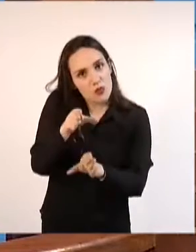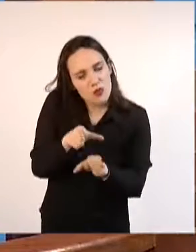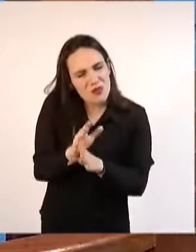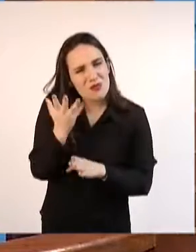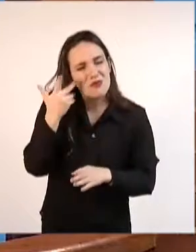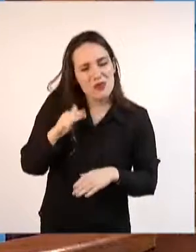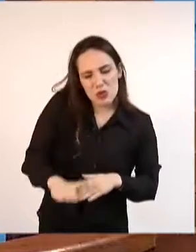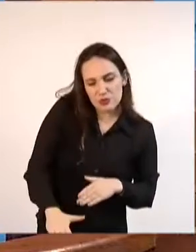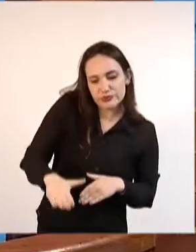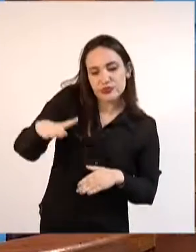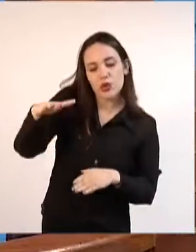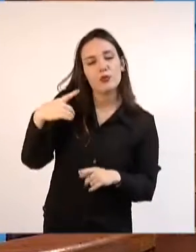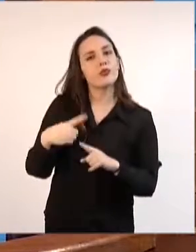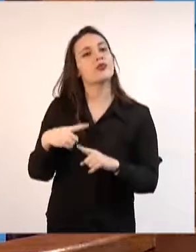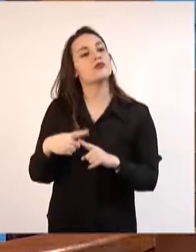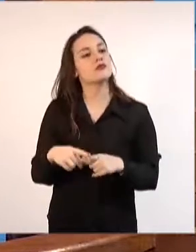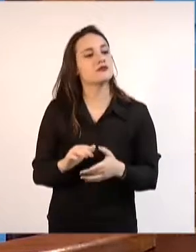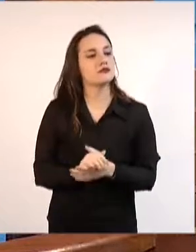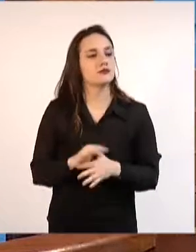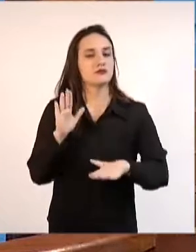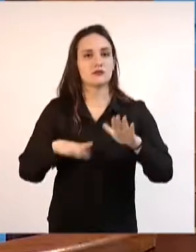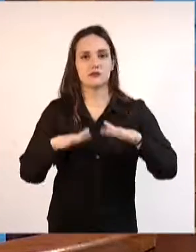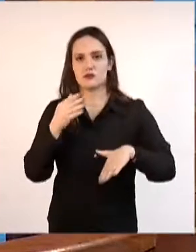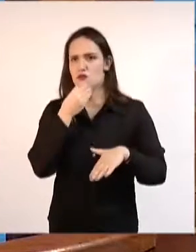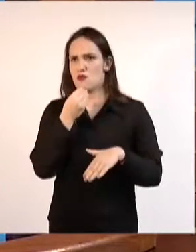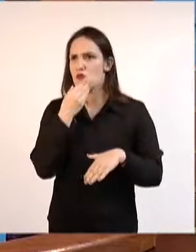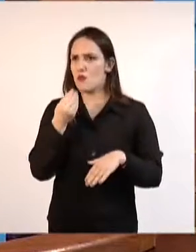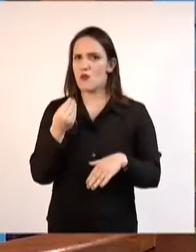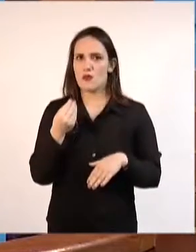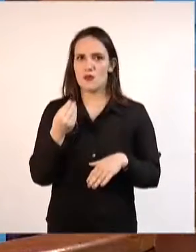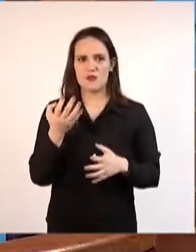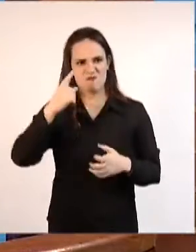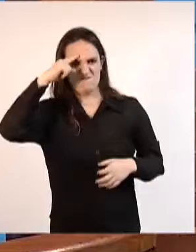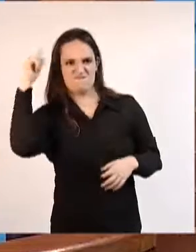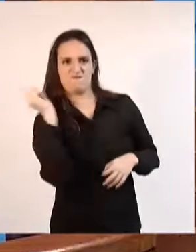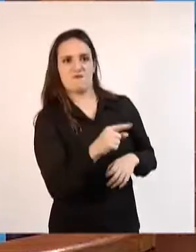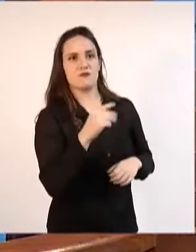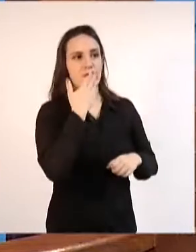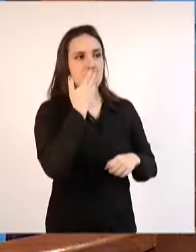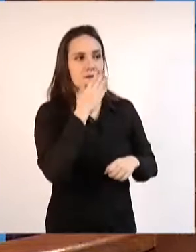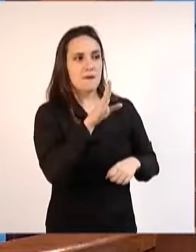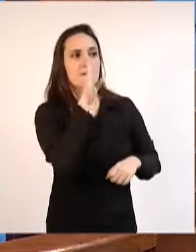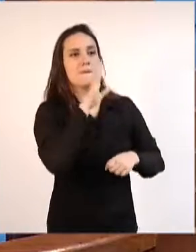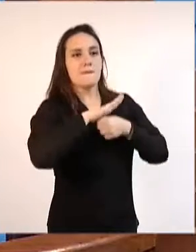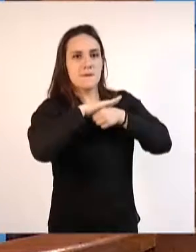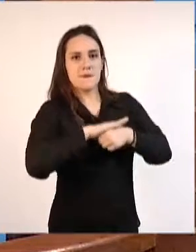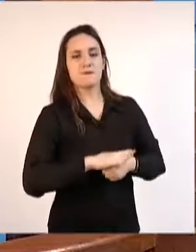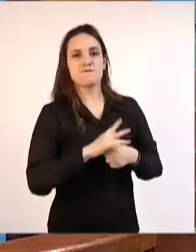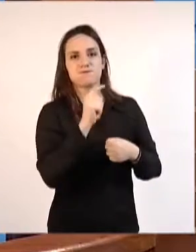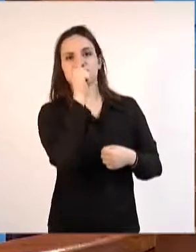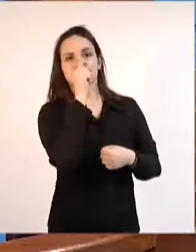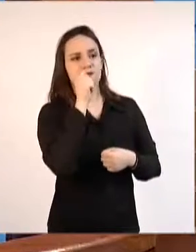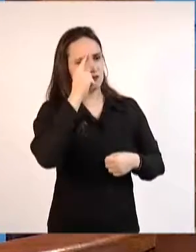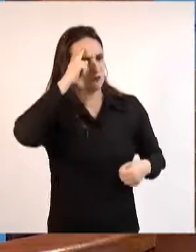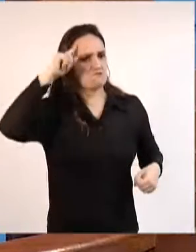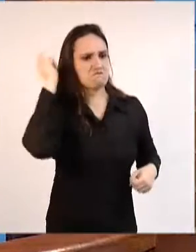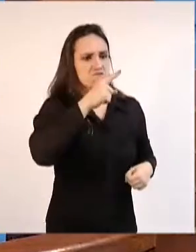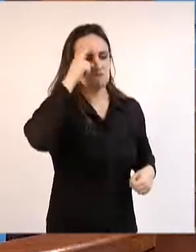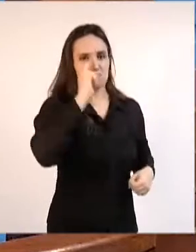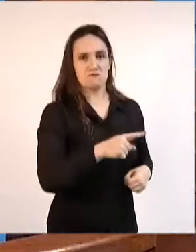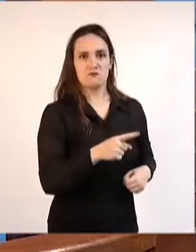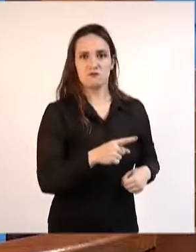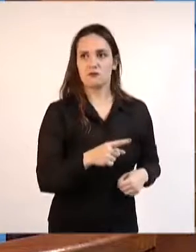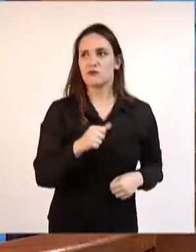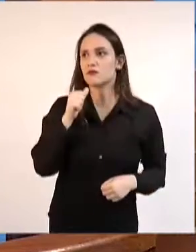momentos em que o homem quer tolher a vontade da mulher. Não deixa a mulher fazer nada, se sente dono dela. E